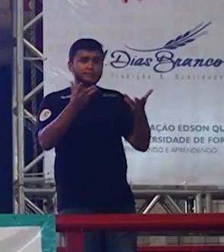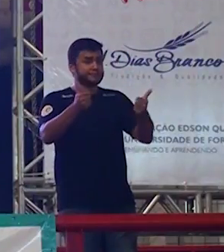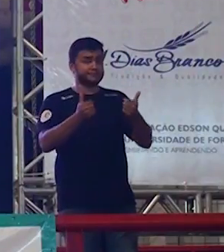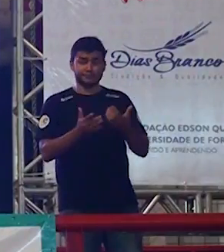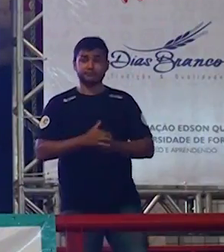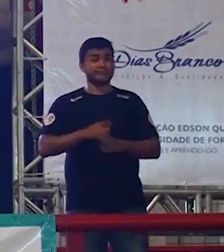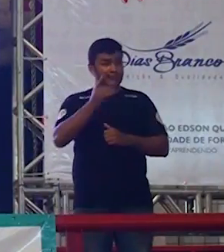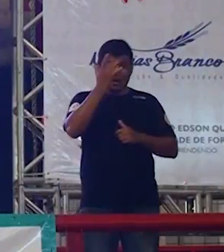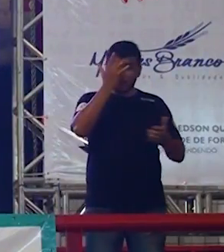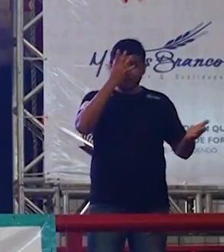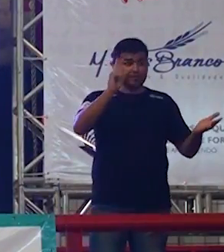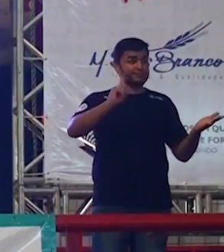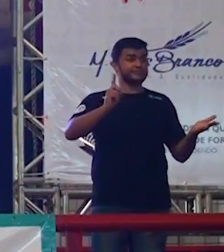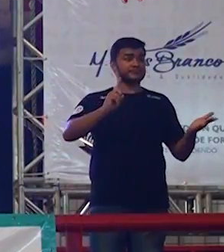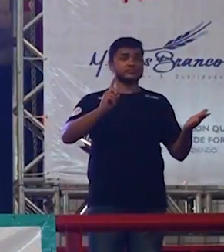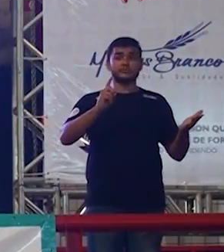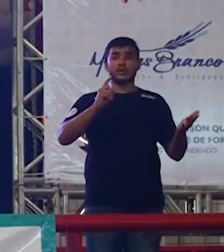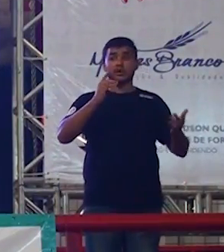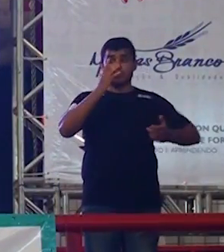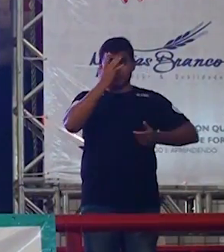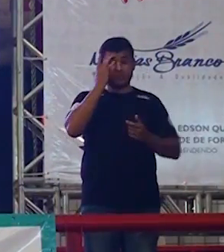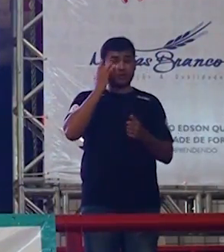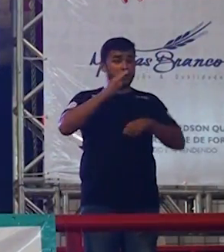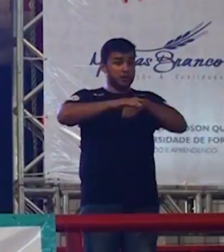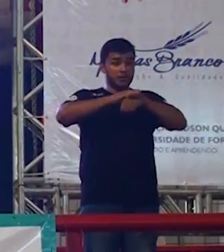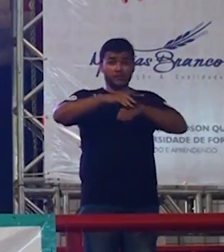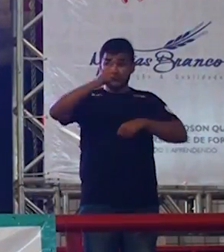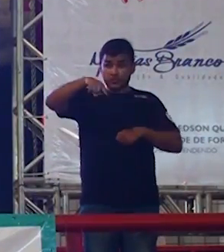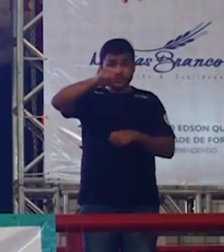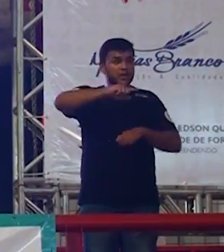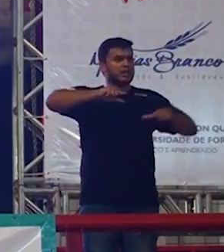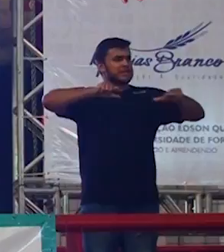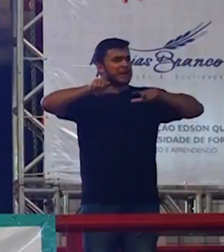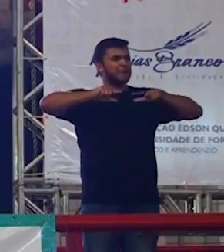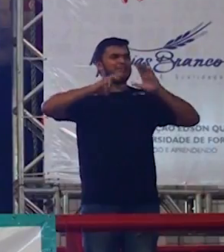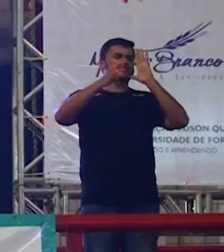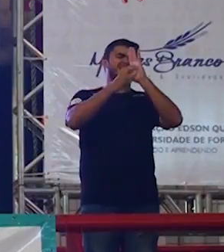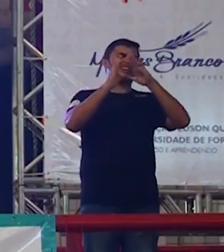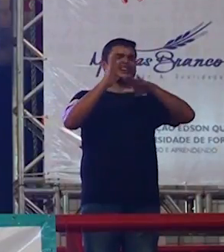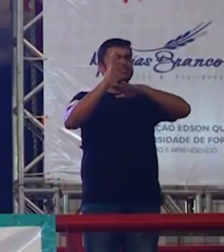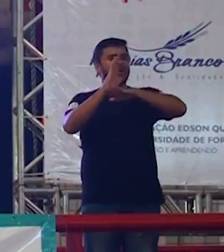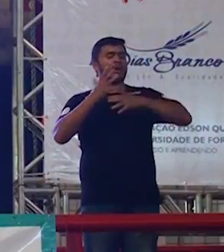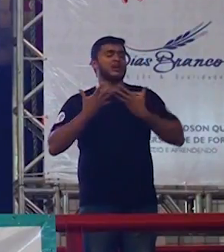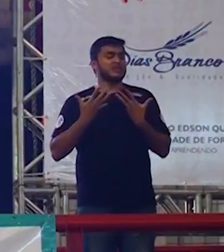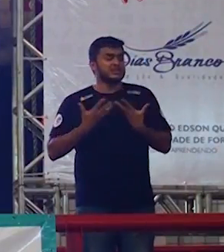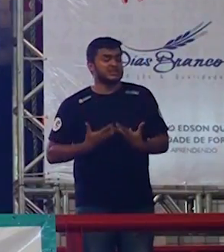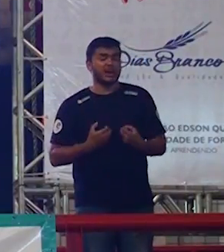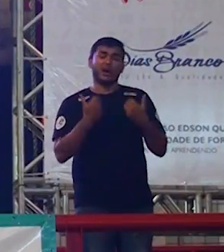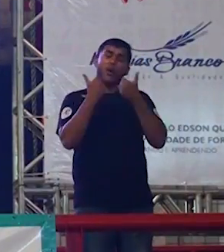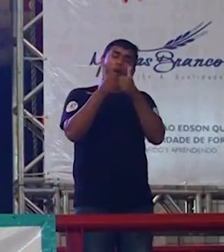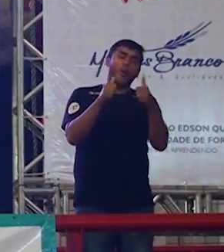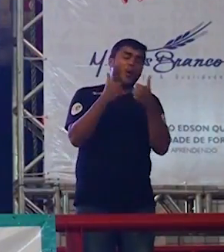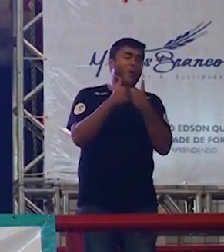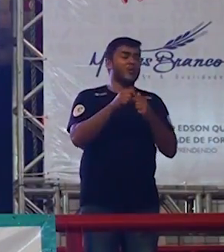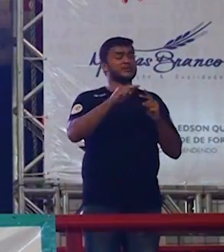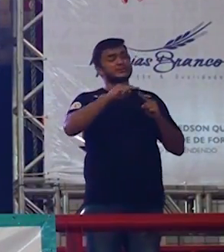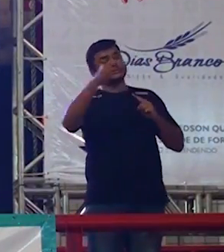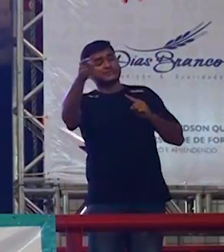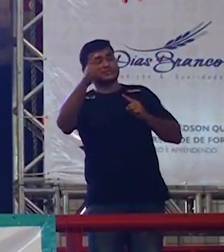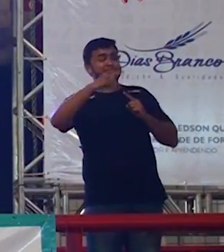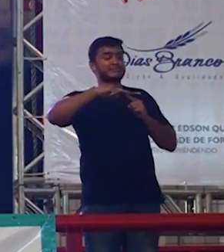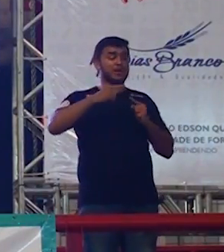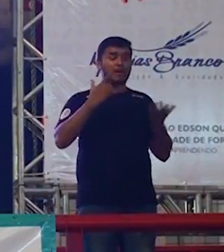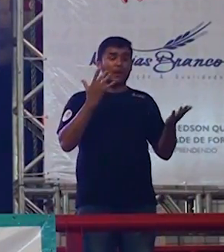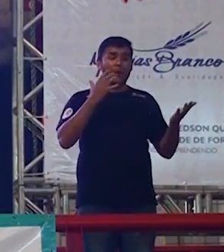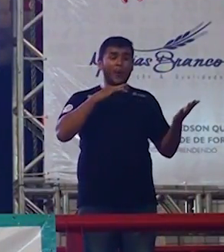sei que não é fácil. Você que levantou a mão agora, que trabalha o dia todo, chega cansado, pega um ônibus, chega em casa, tomar